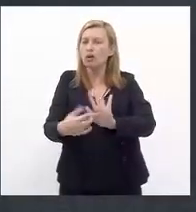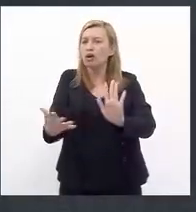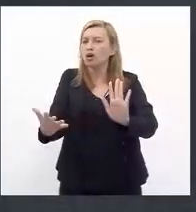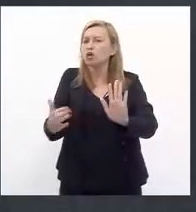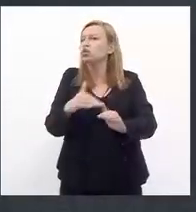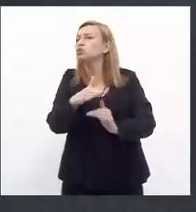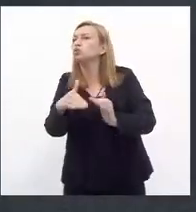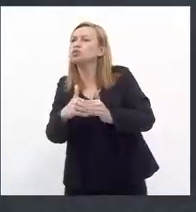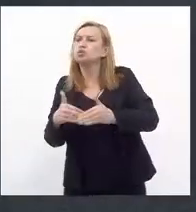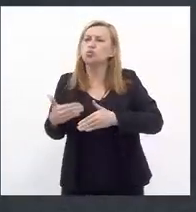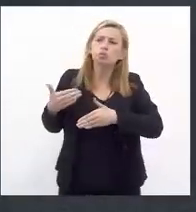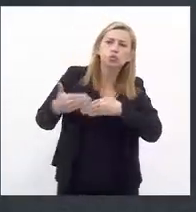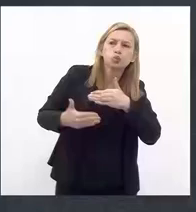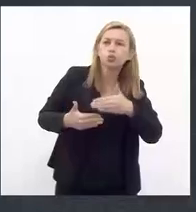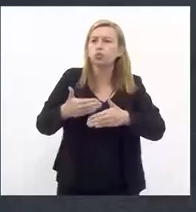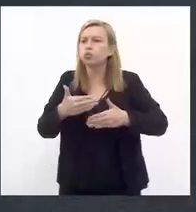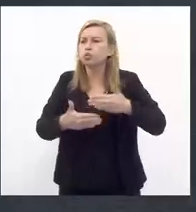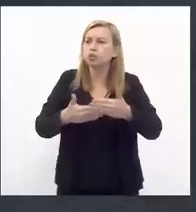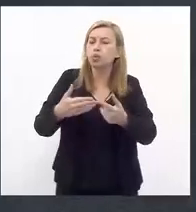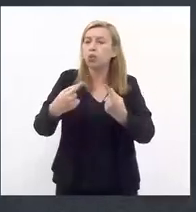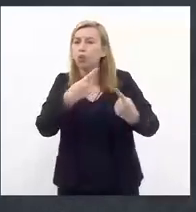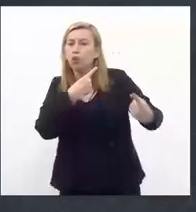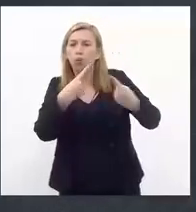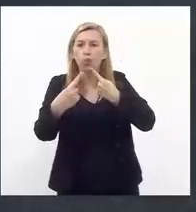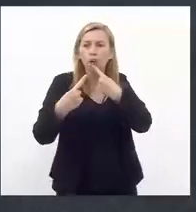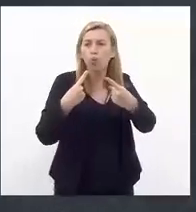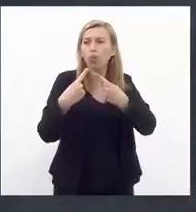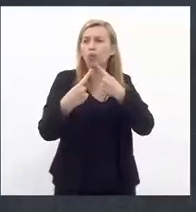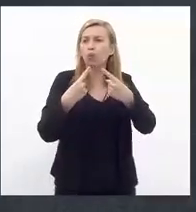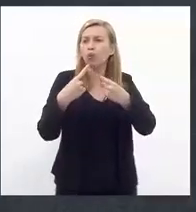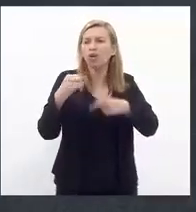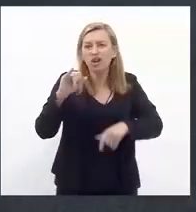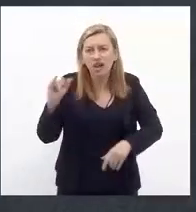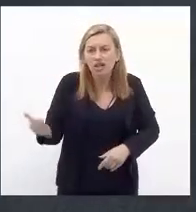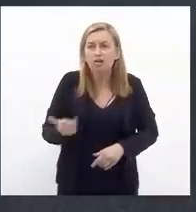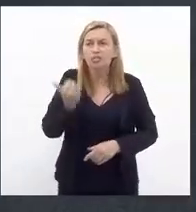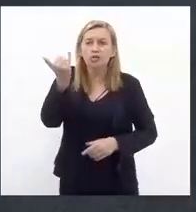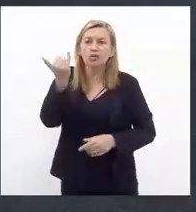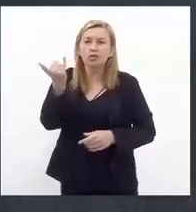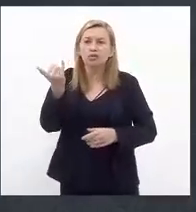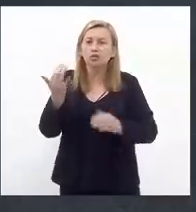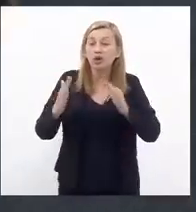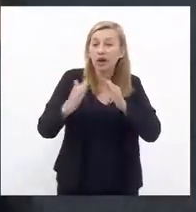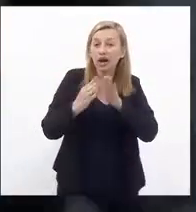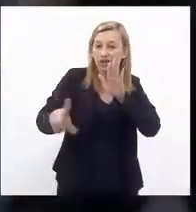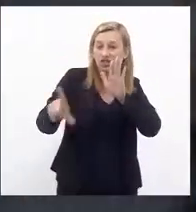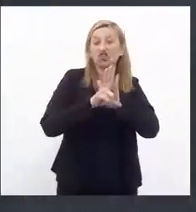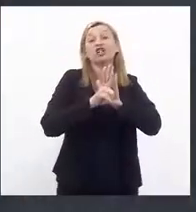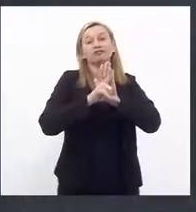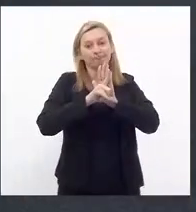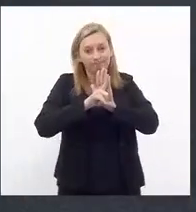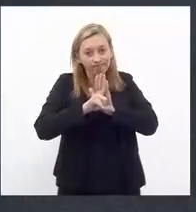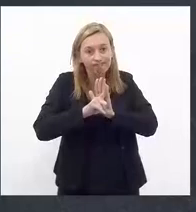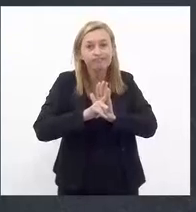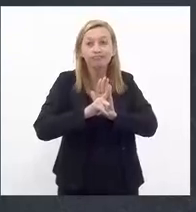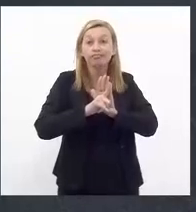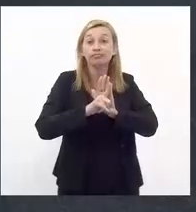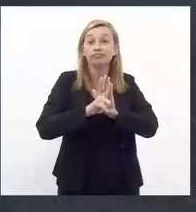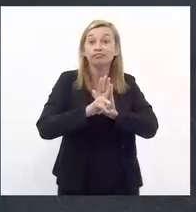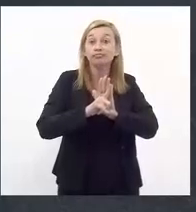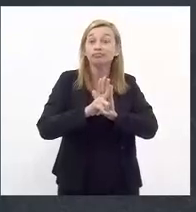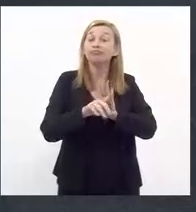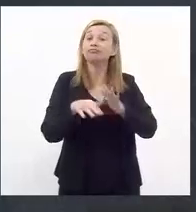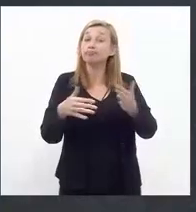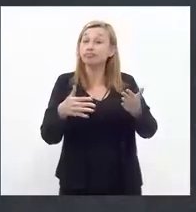todo o processo de debate que é necessário para uma casa de leite no